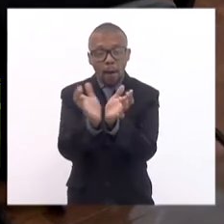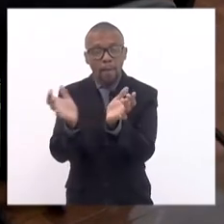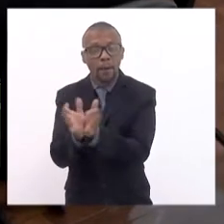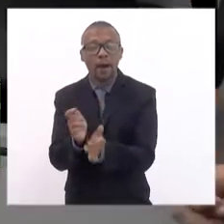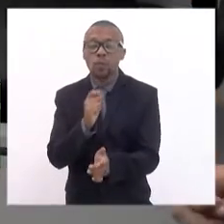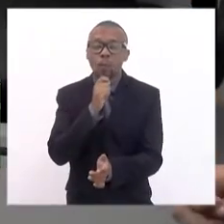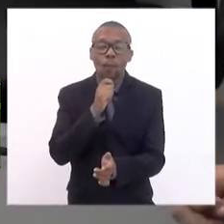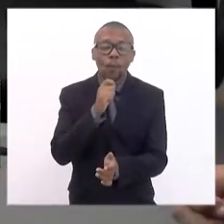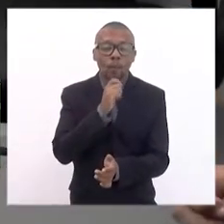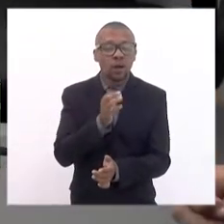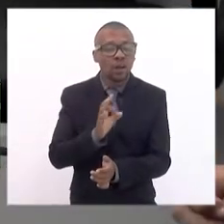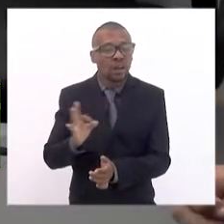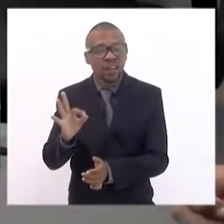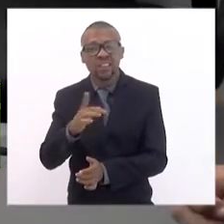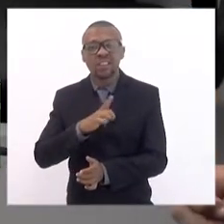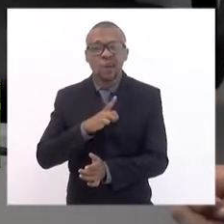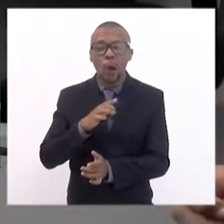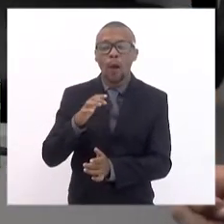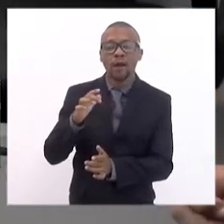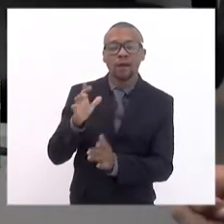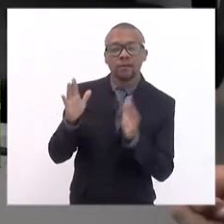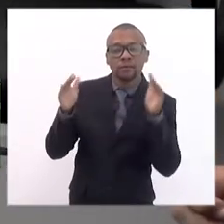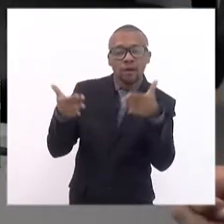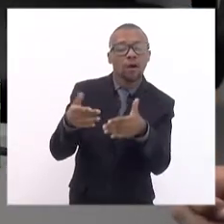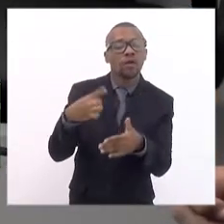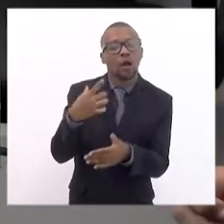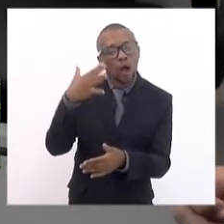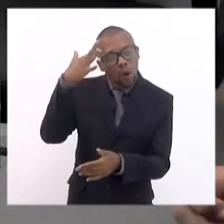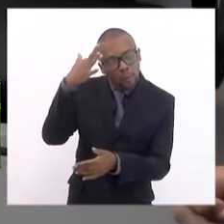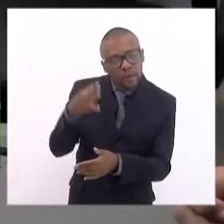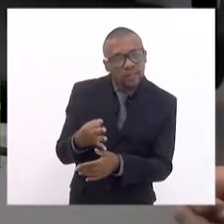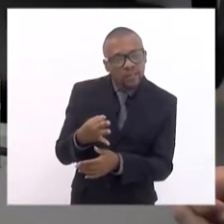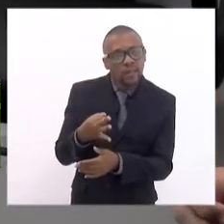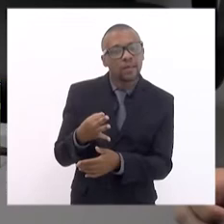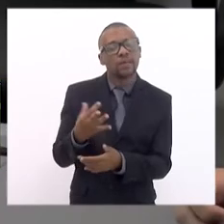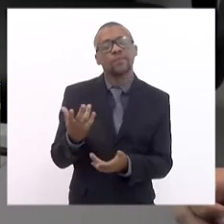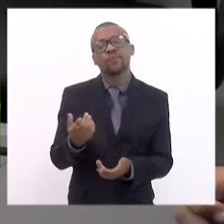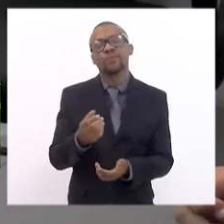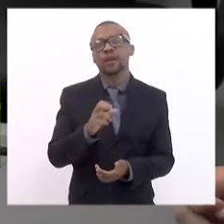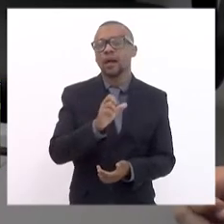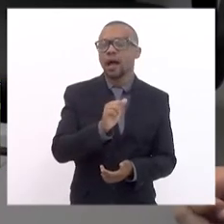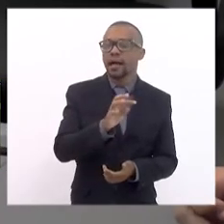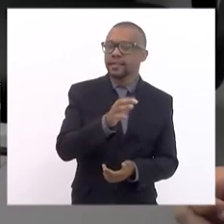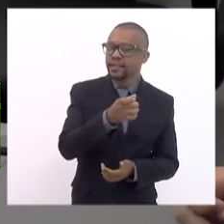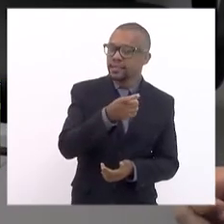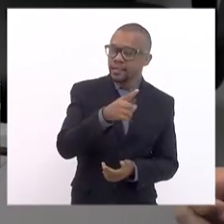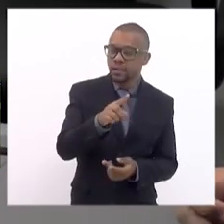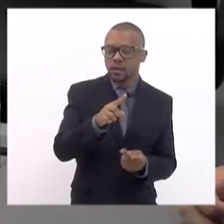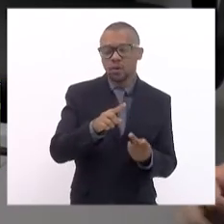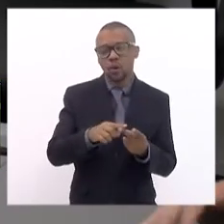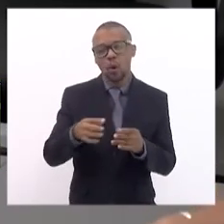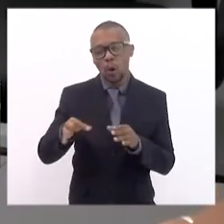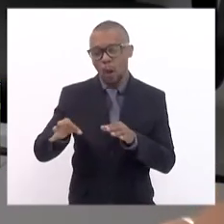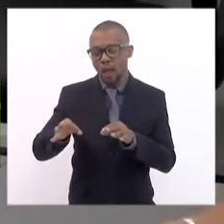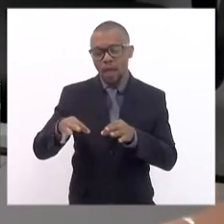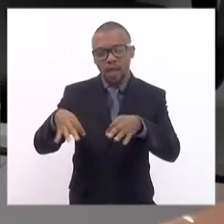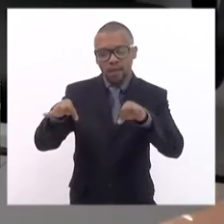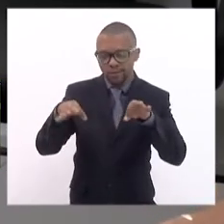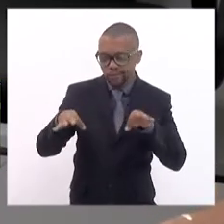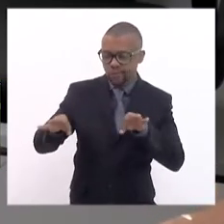a gente acha legal, por experiência própria, a gente entender os segmentos, artesão, as costureiras, quais são as particularidades, e a gente pode criar